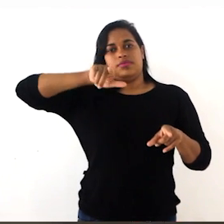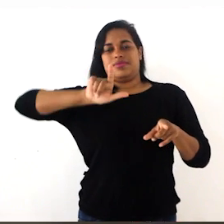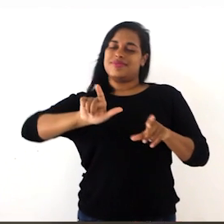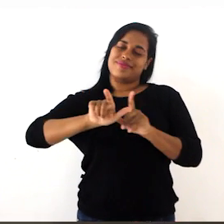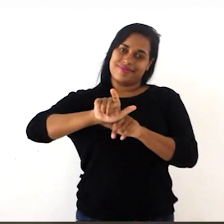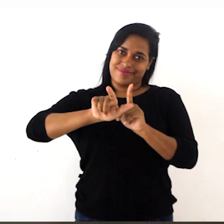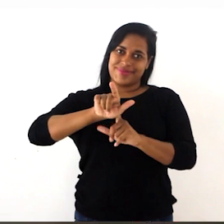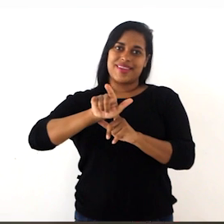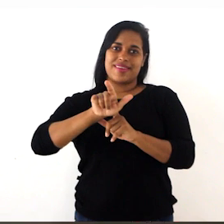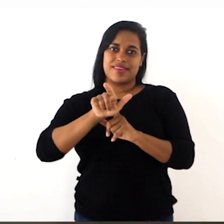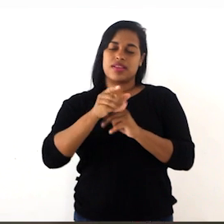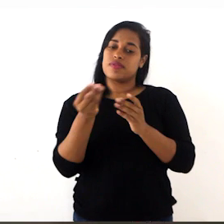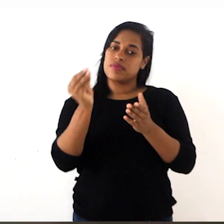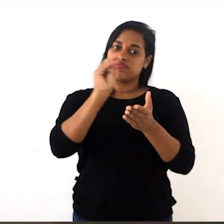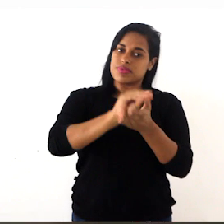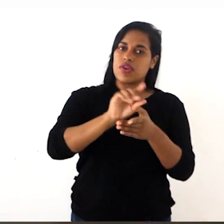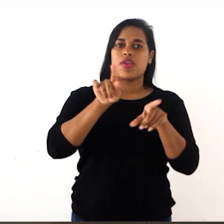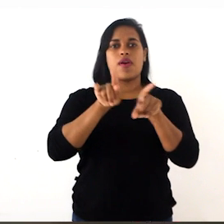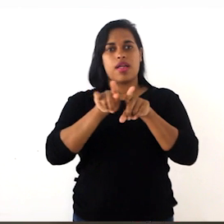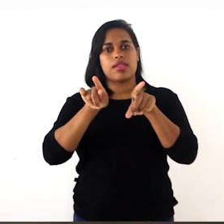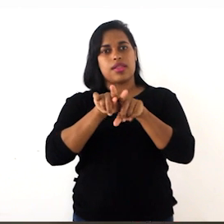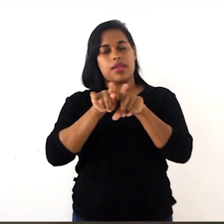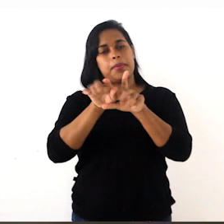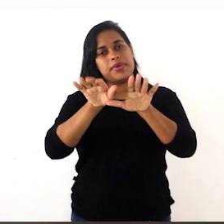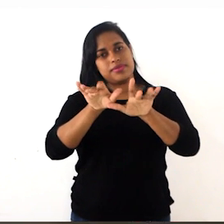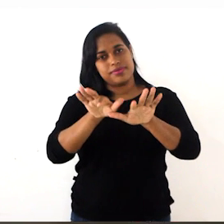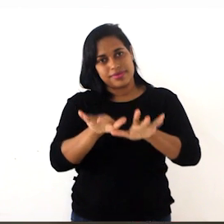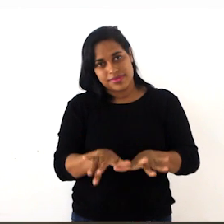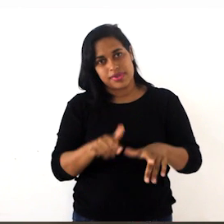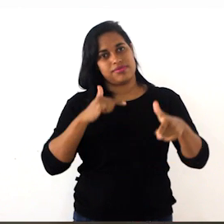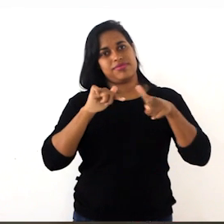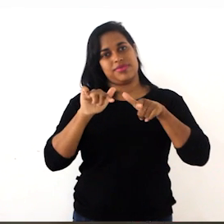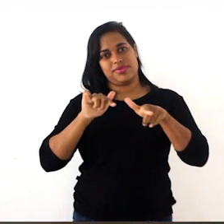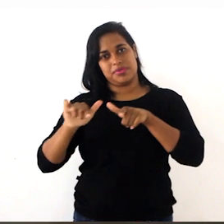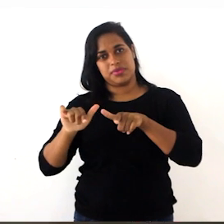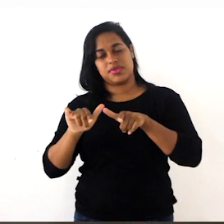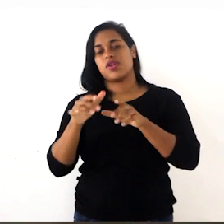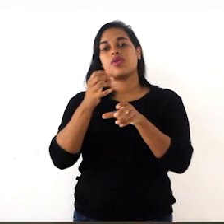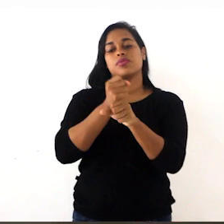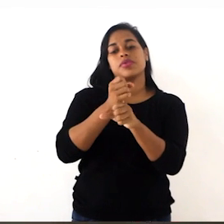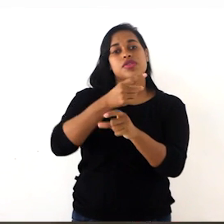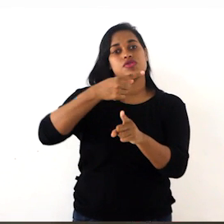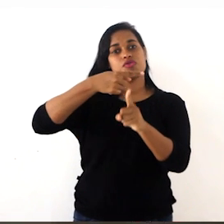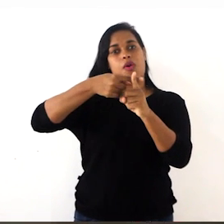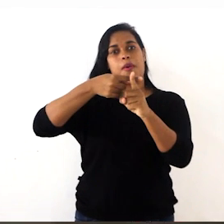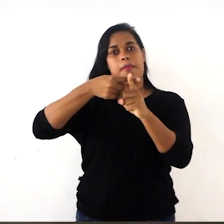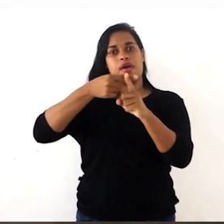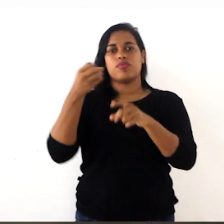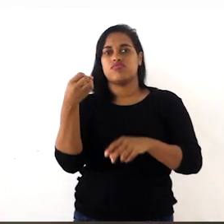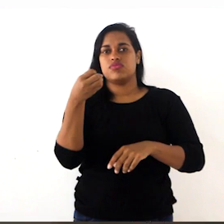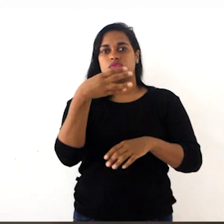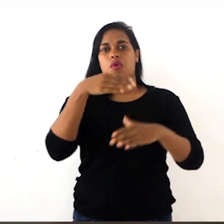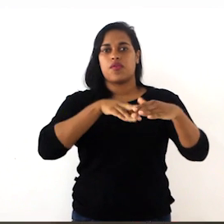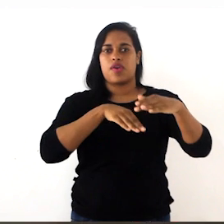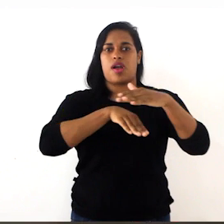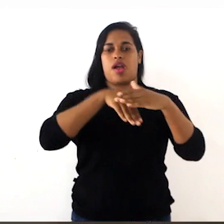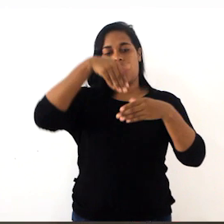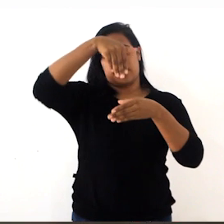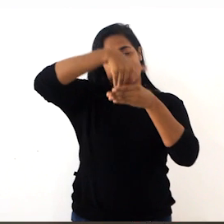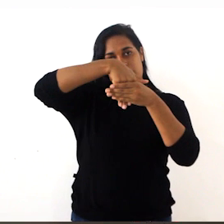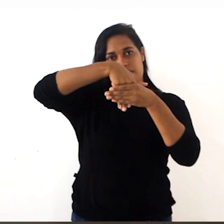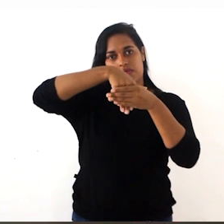vai inserir no script que a gente está trabalhando. Então vamos pegar essa soma e vamos criar um novo arquivo